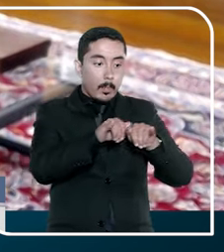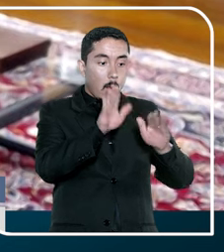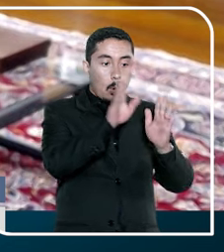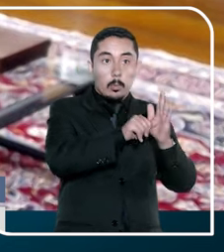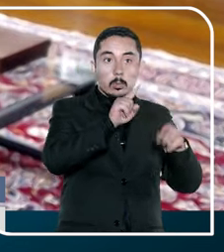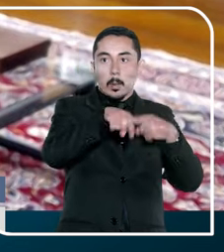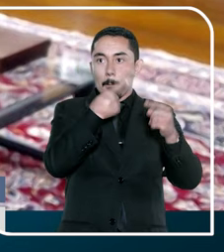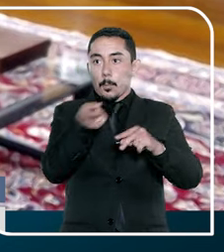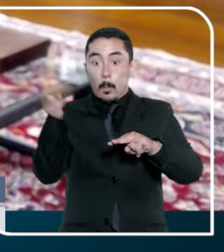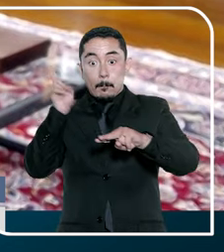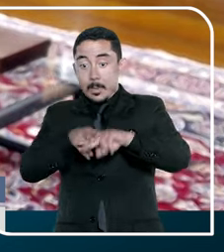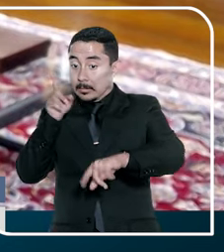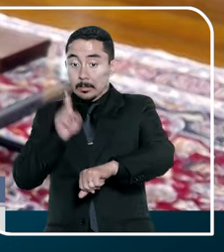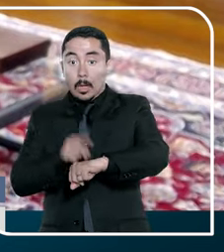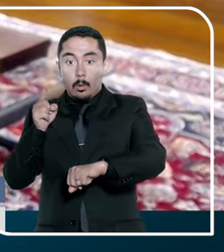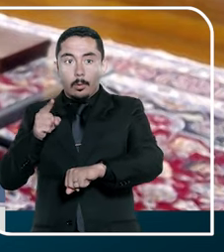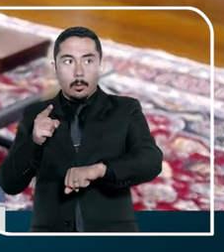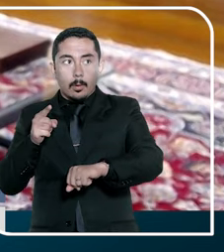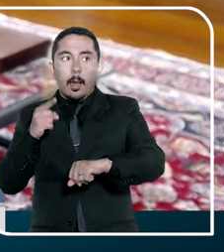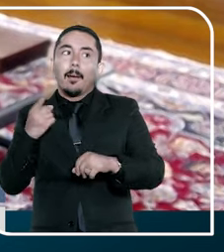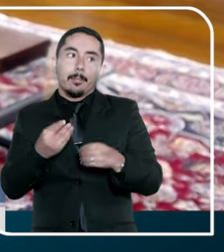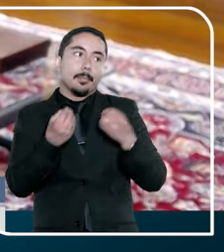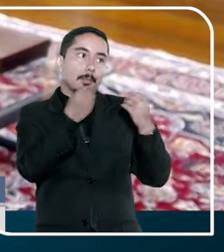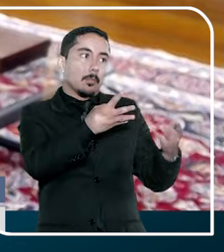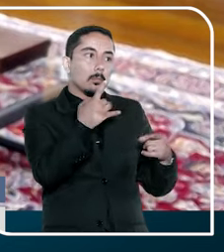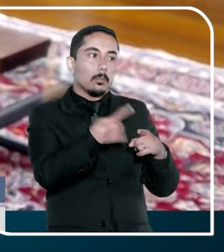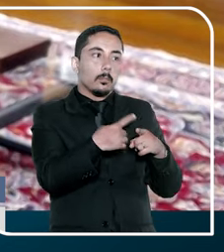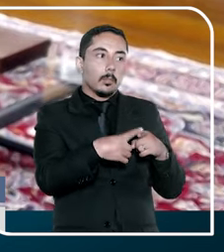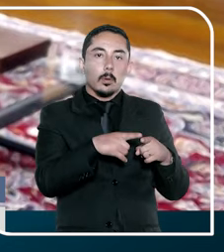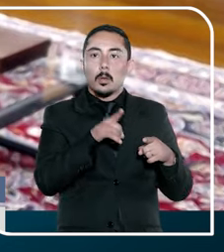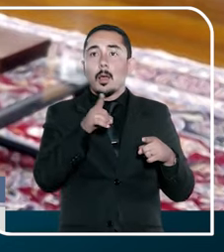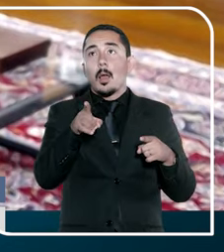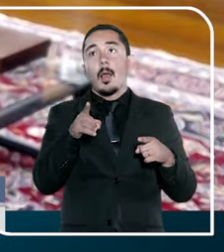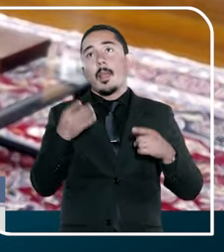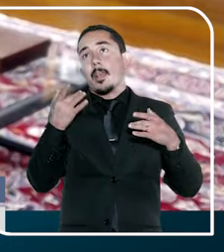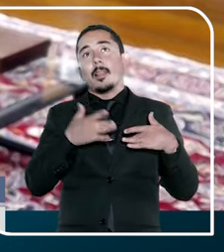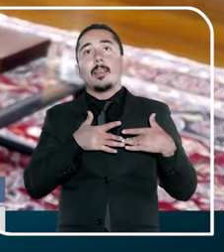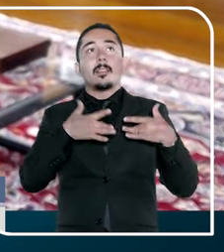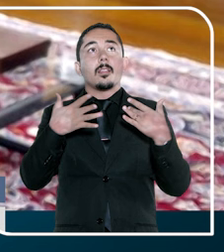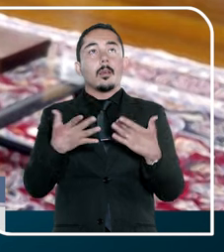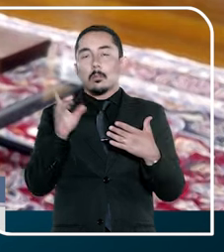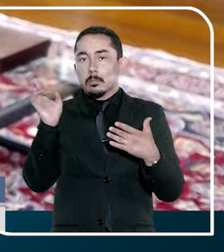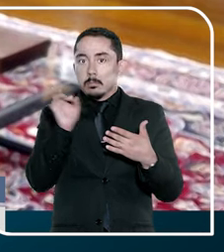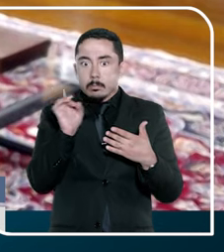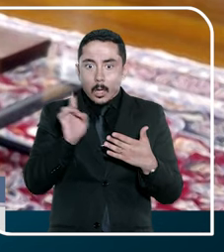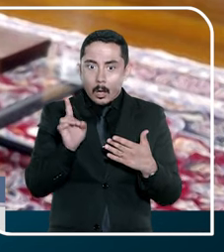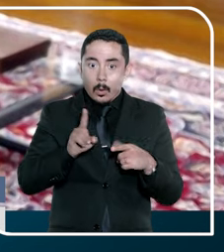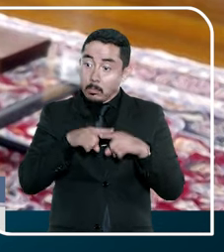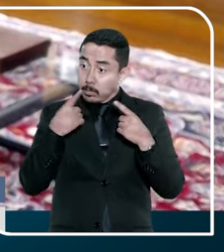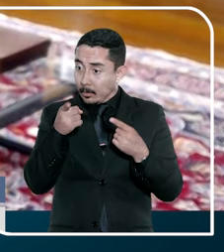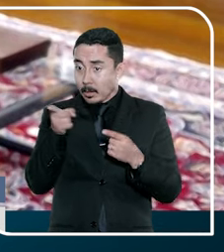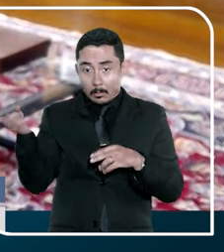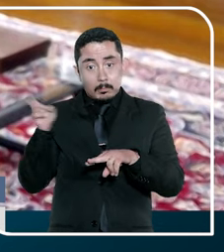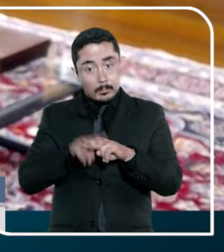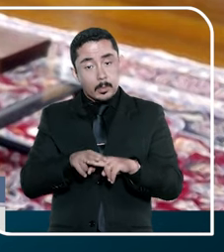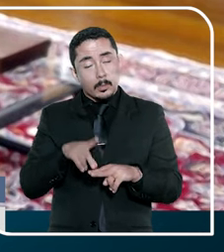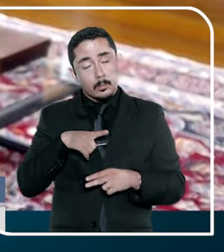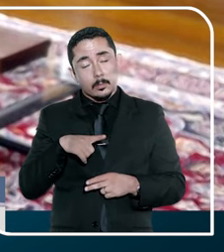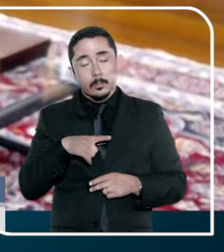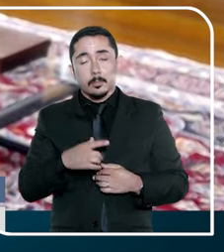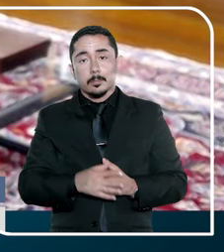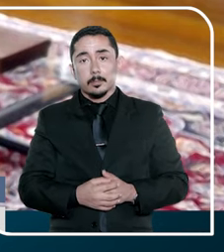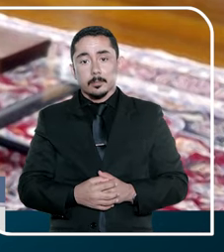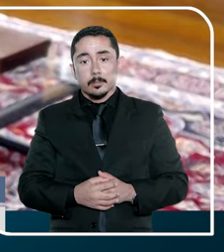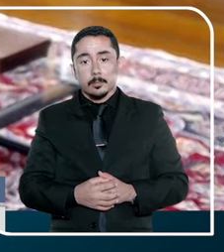vítima mas não porque houve uma colaboração do do autor da conduta para eh digamos assim